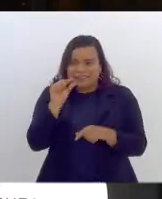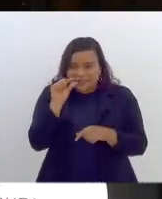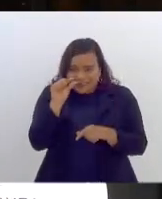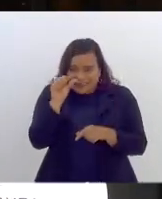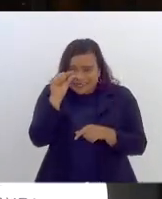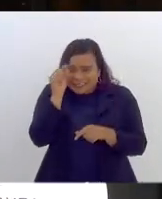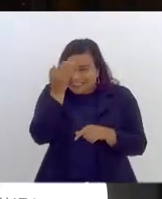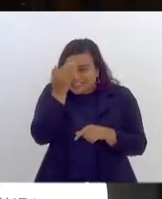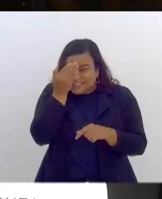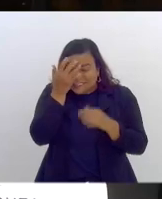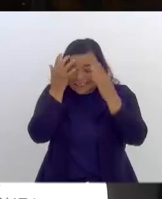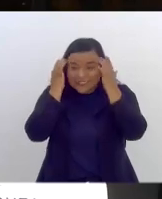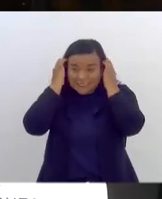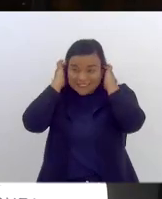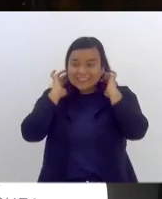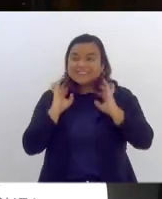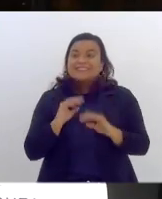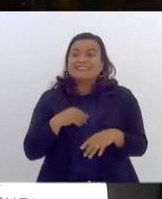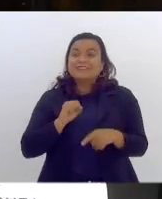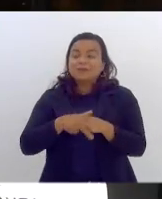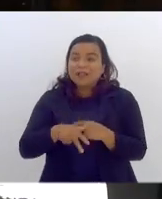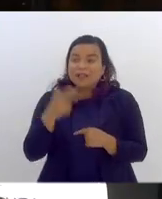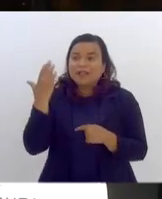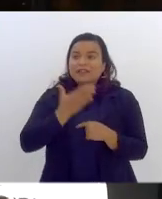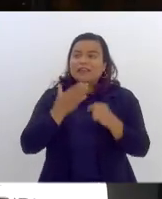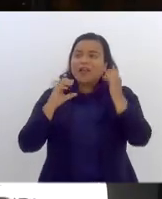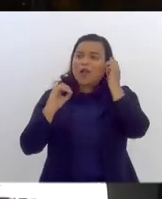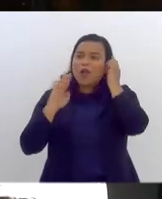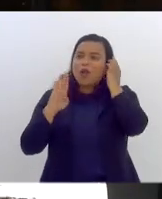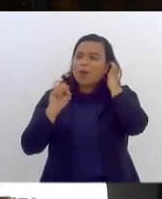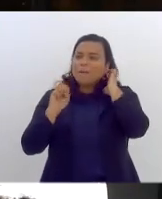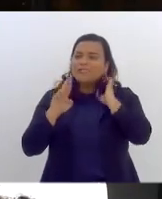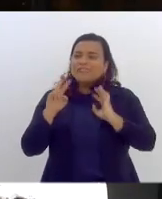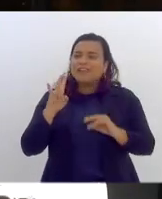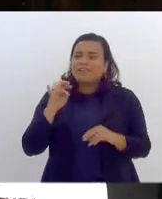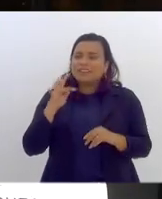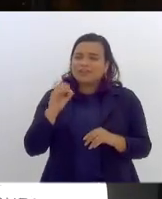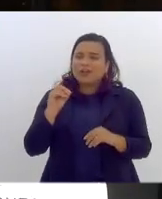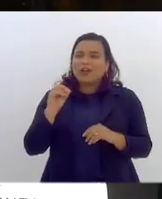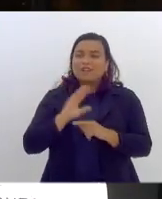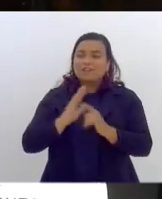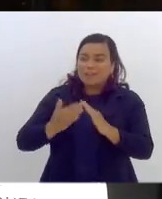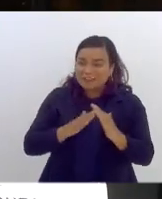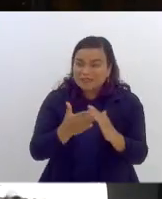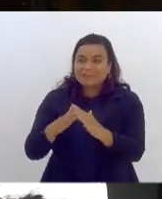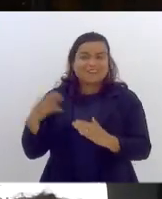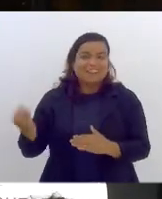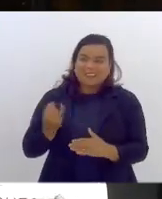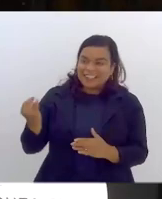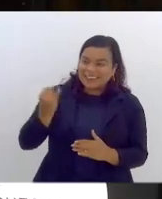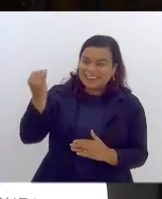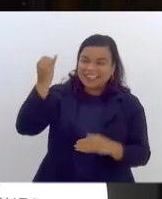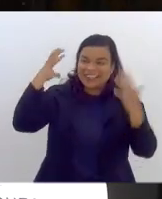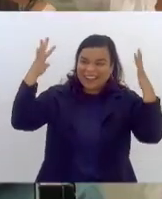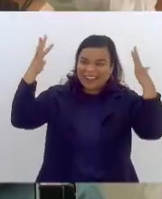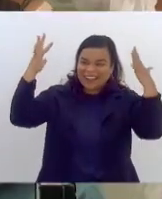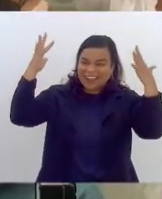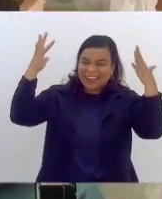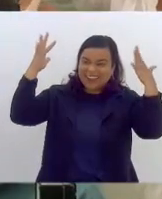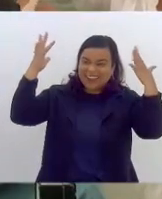hein? Então, eu pulei aqui o Observatório de Favelas, gente, tão fundamental,